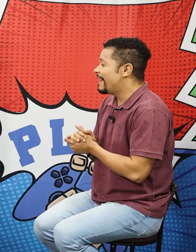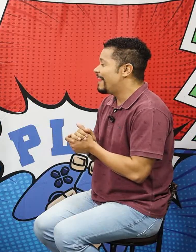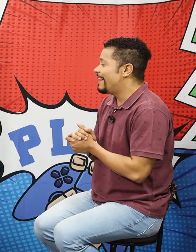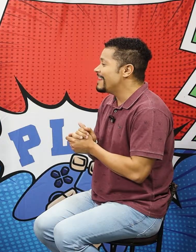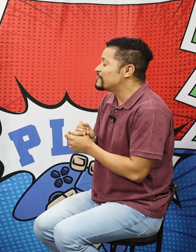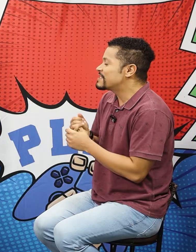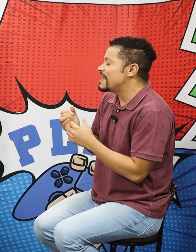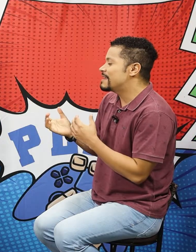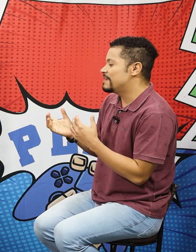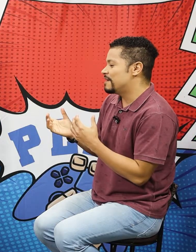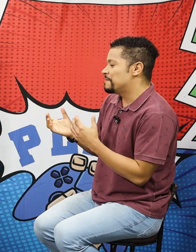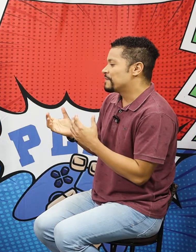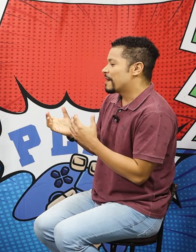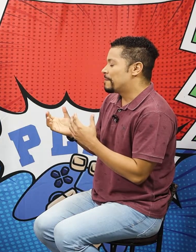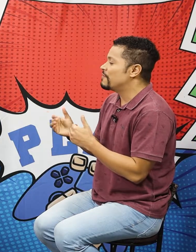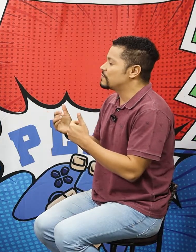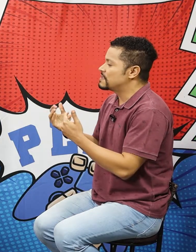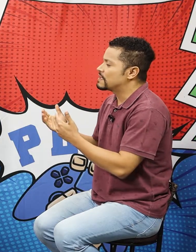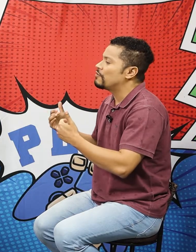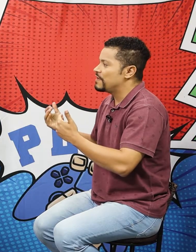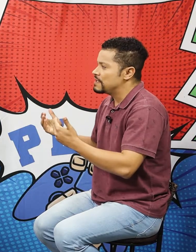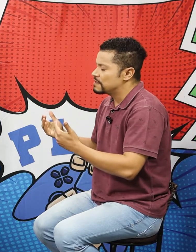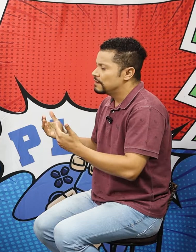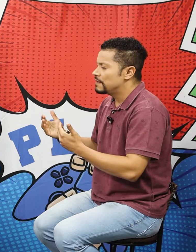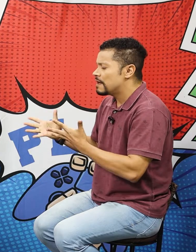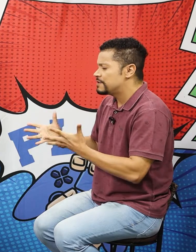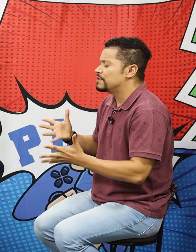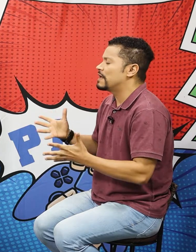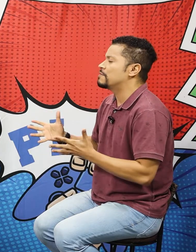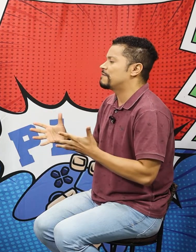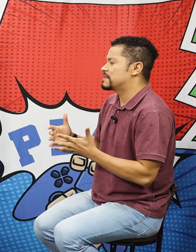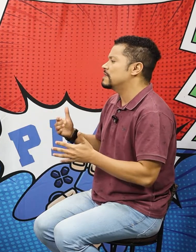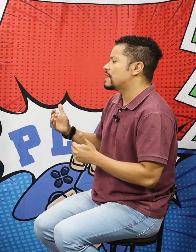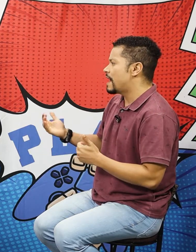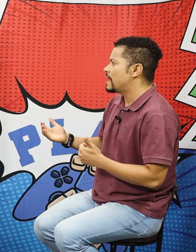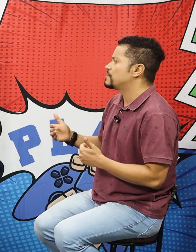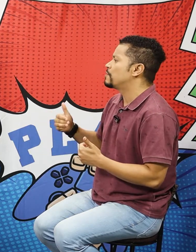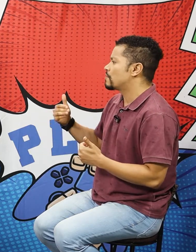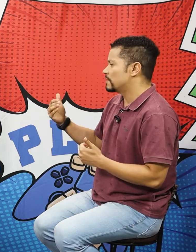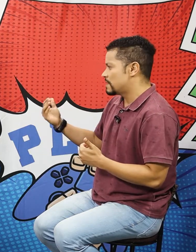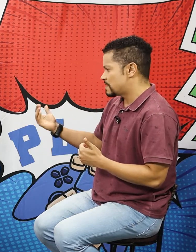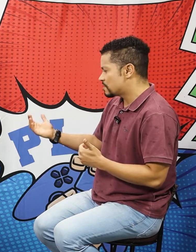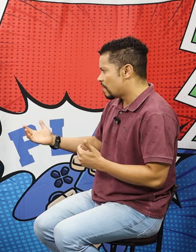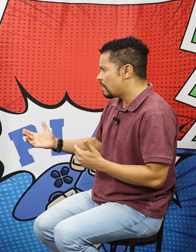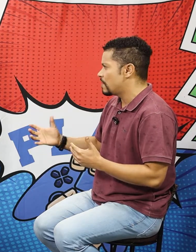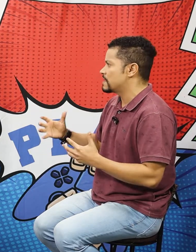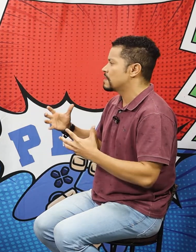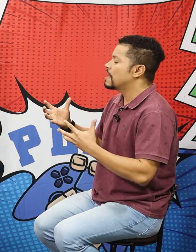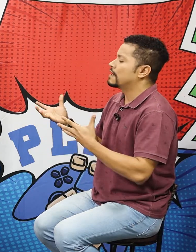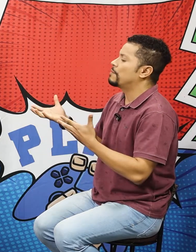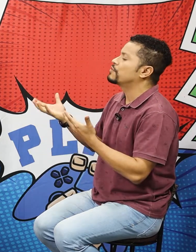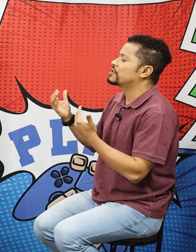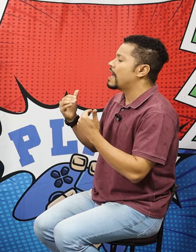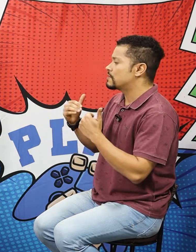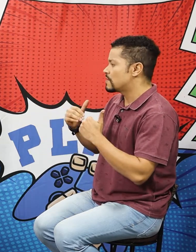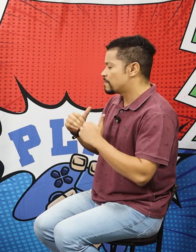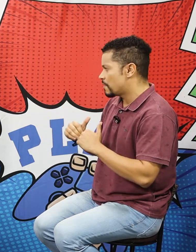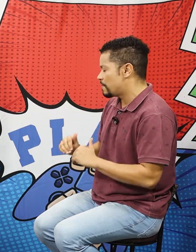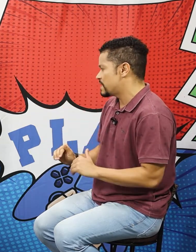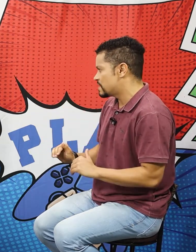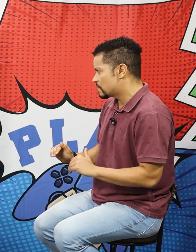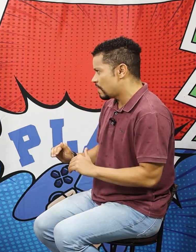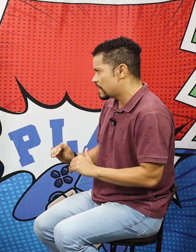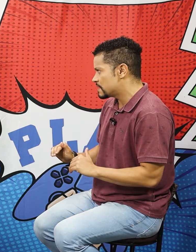Gisele, eu sei que para você talvez tenha tido ali uma facilidade por conta das histórias, né, puxar